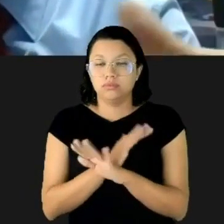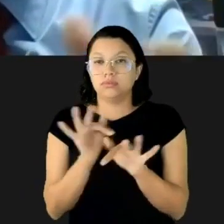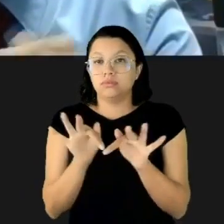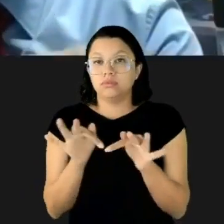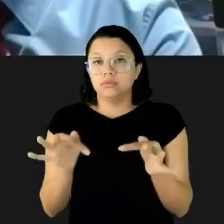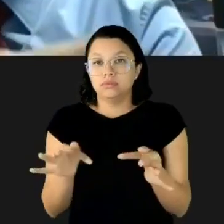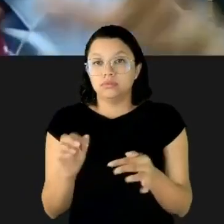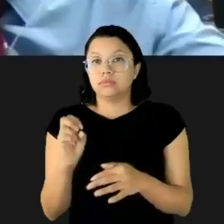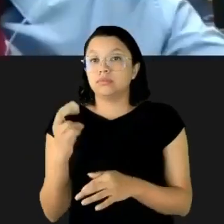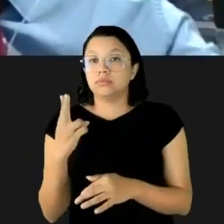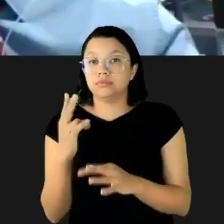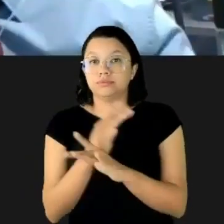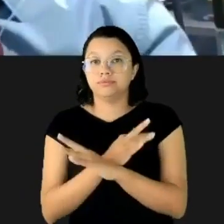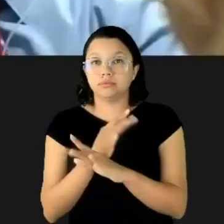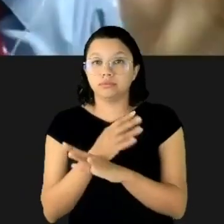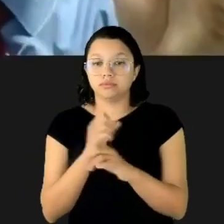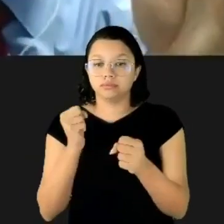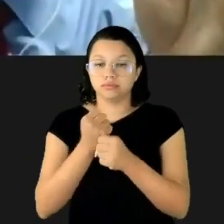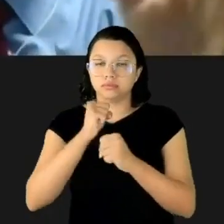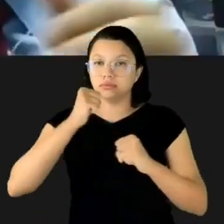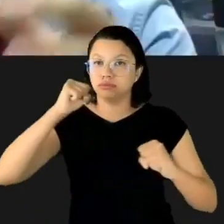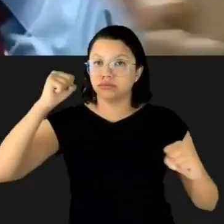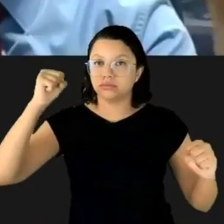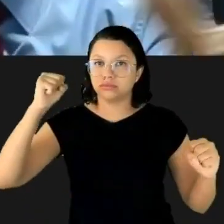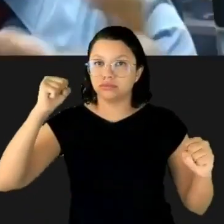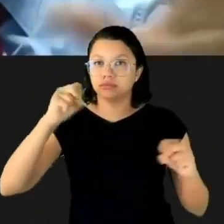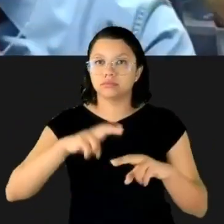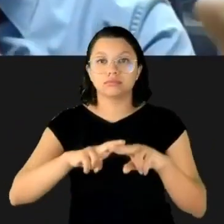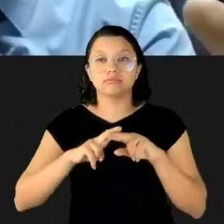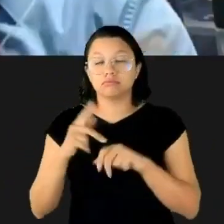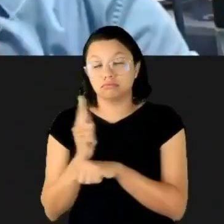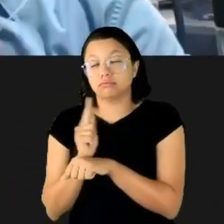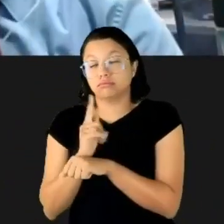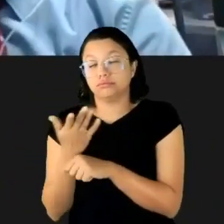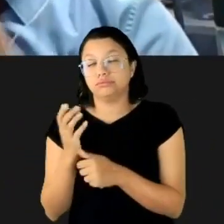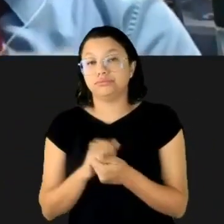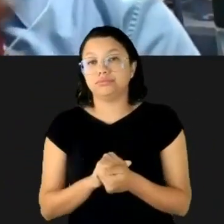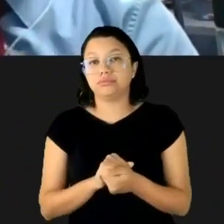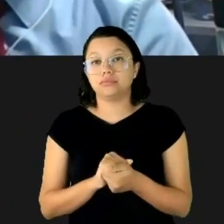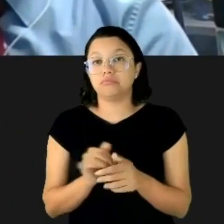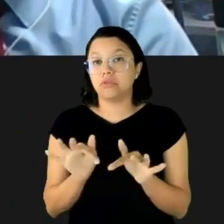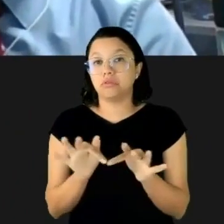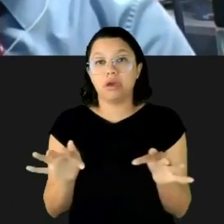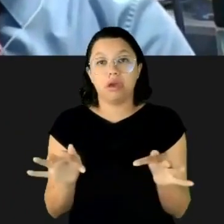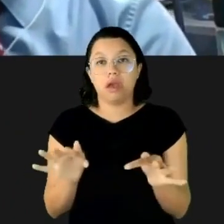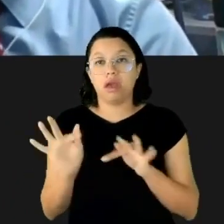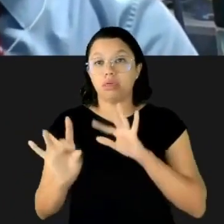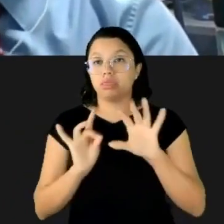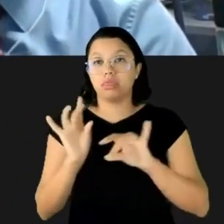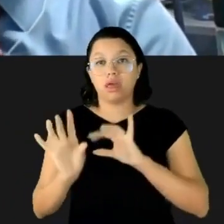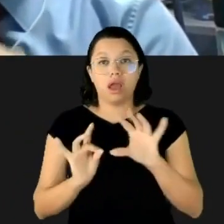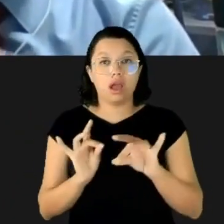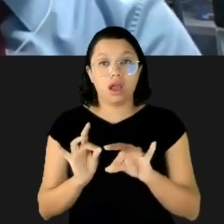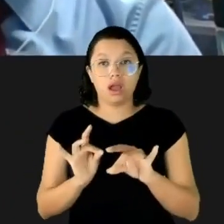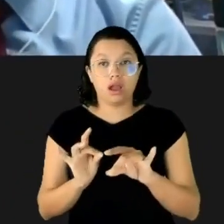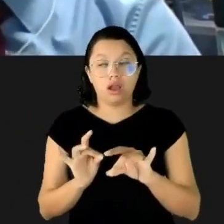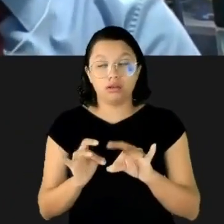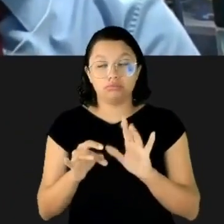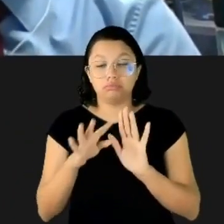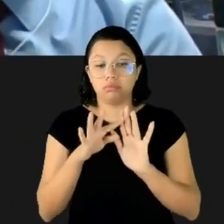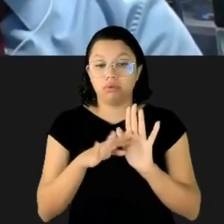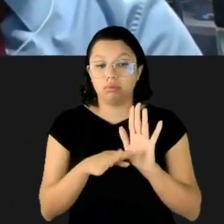simplificados ou fluxos amplos por conta até de gestão é simplesmente uma opção e não